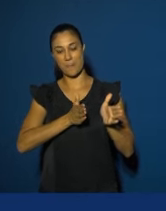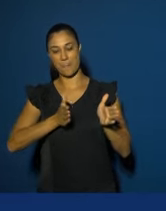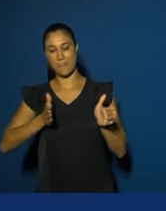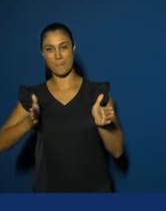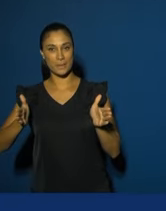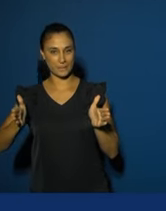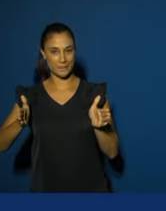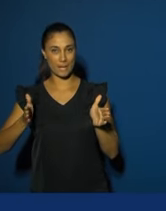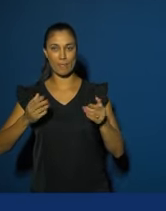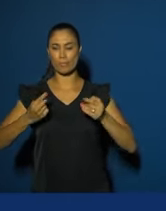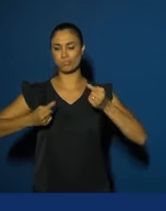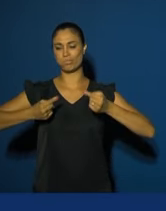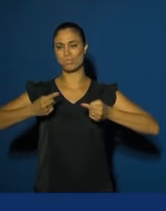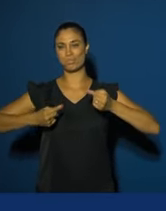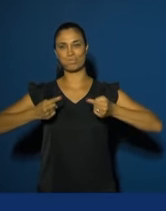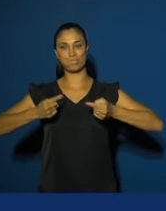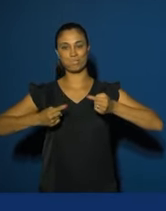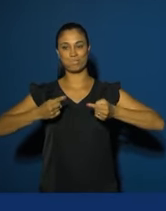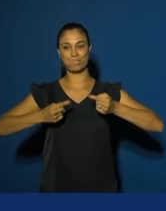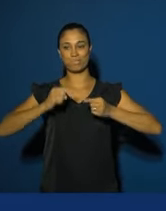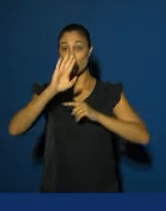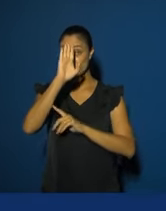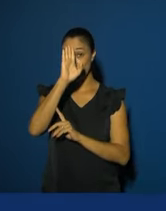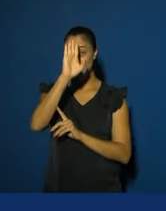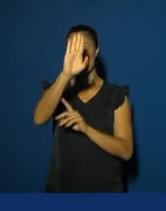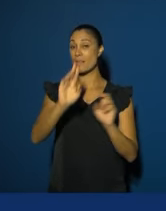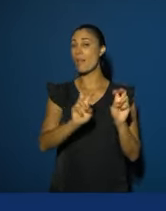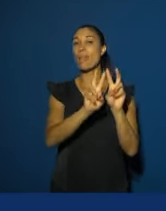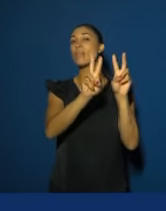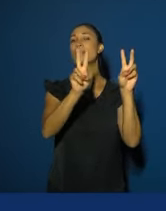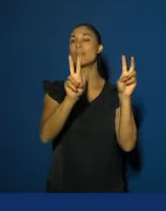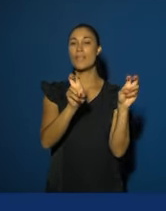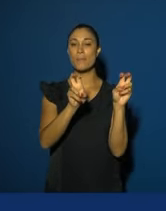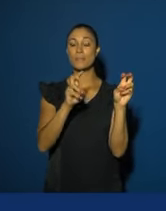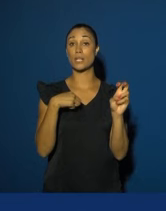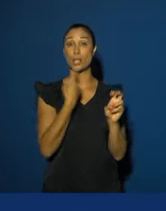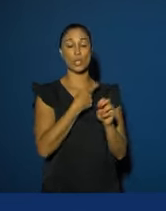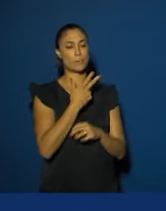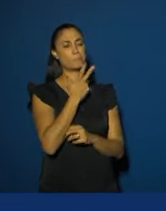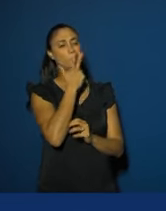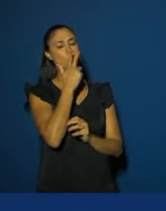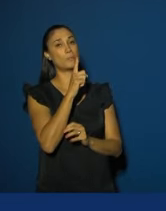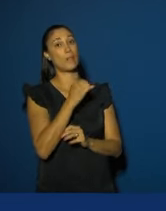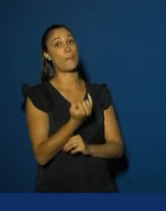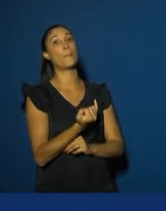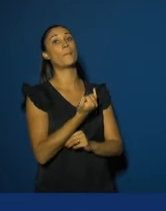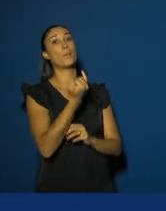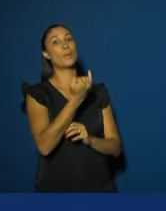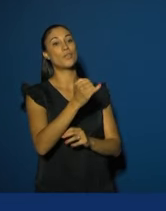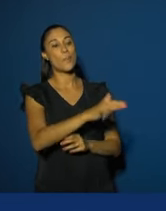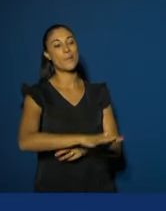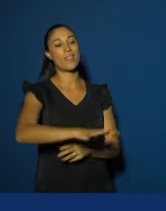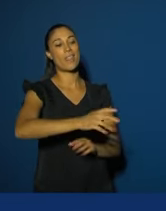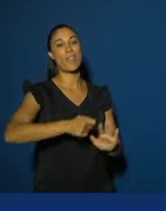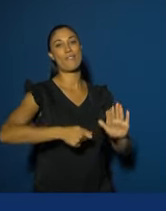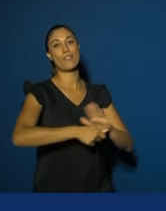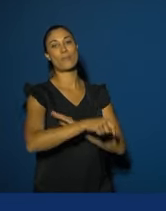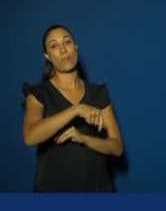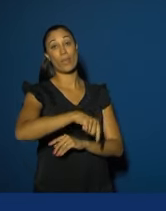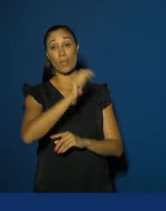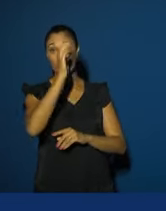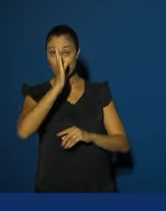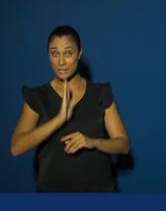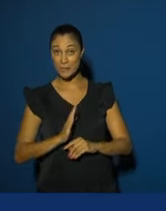semana debater os principais temas que nós julgamos pertinentes pro cenário de investimentos no